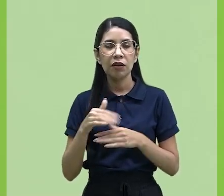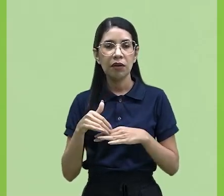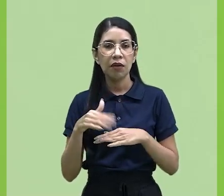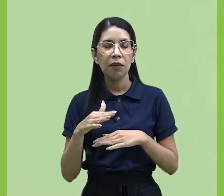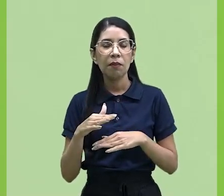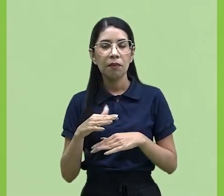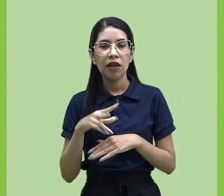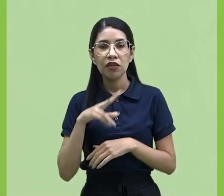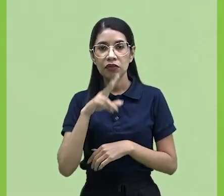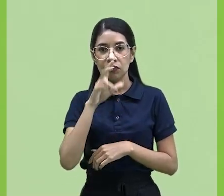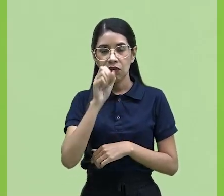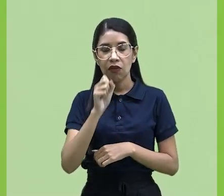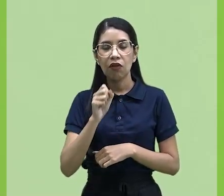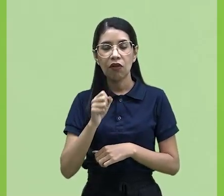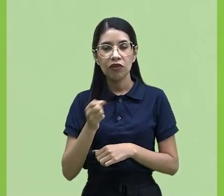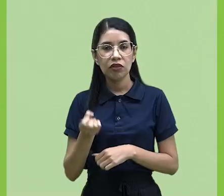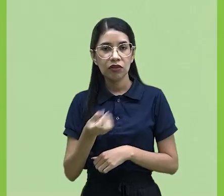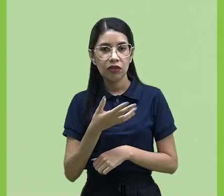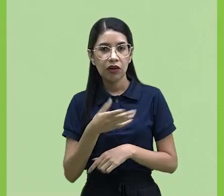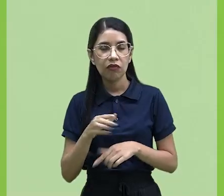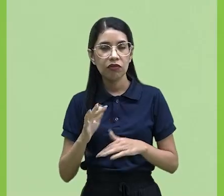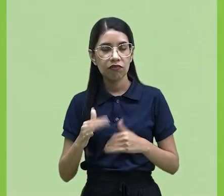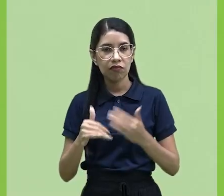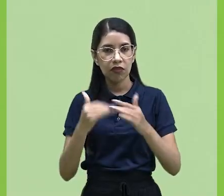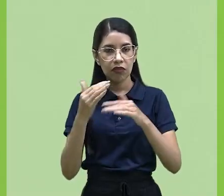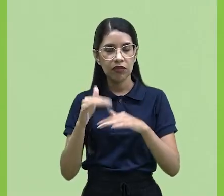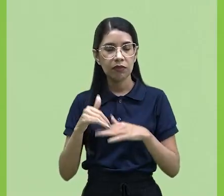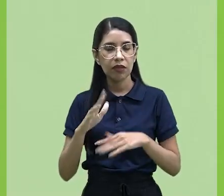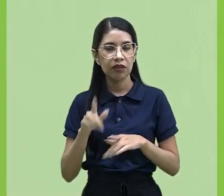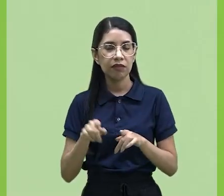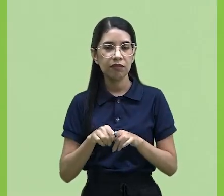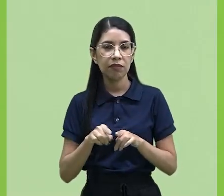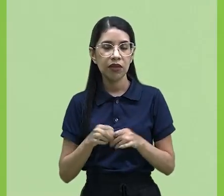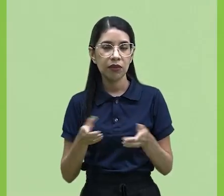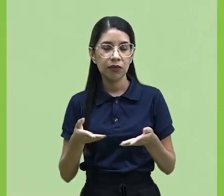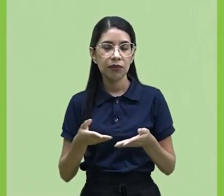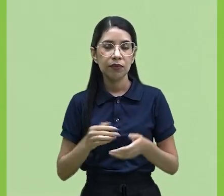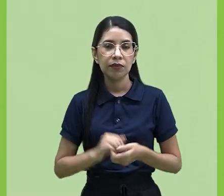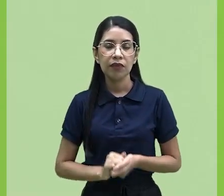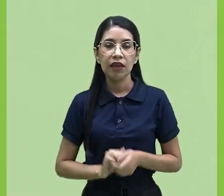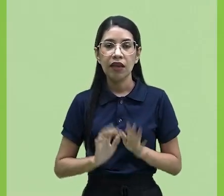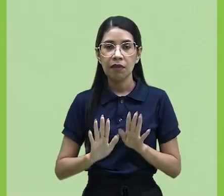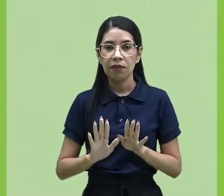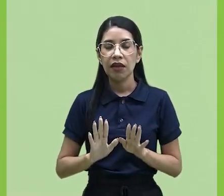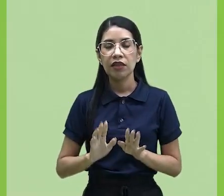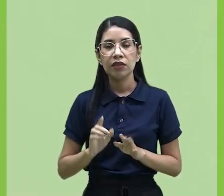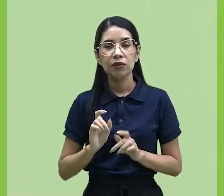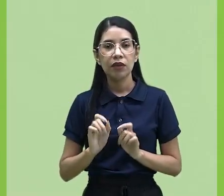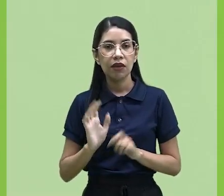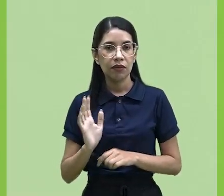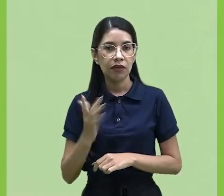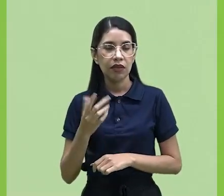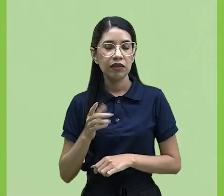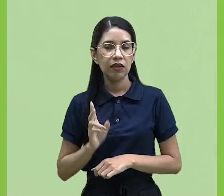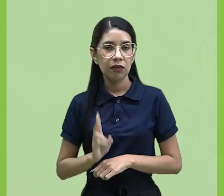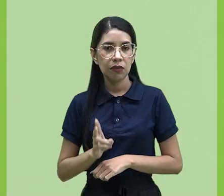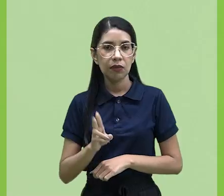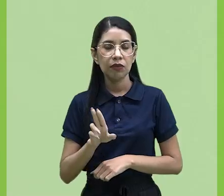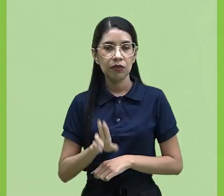mais, né, modernos, evoluídos nos dias atuais, mas é claro, né, que ela ainda